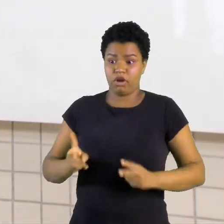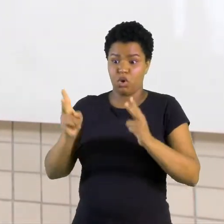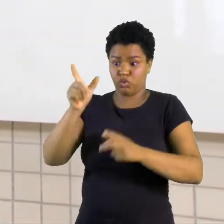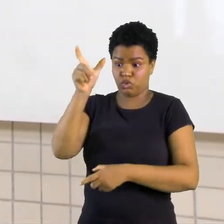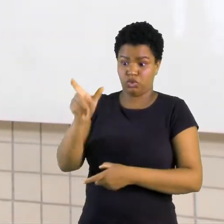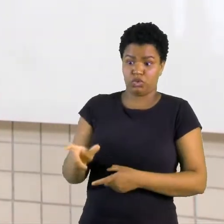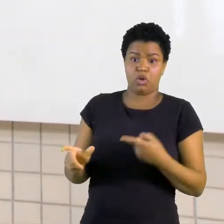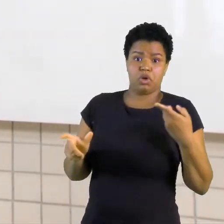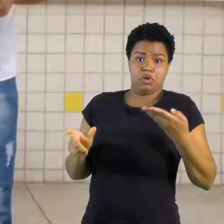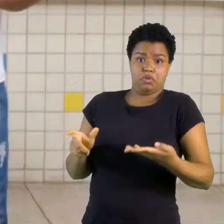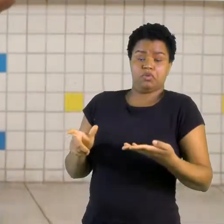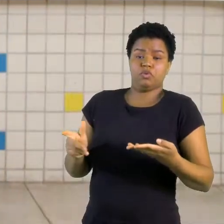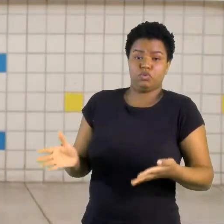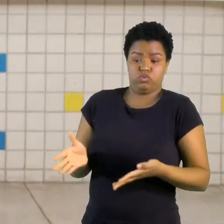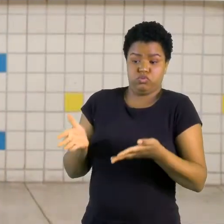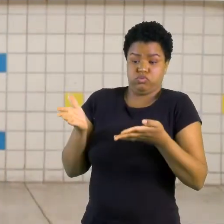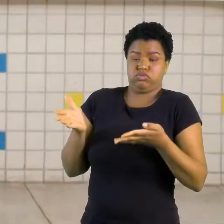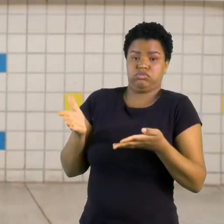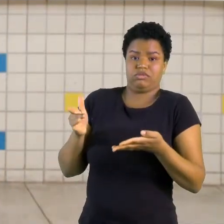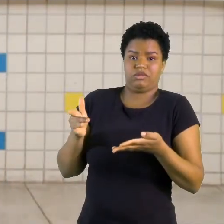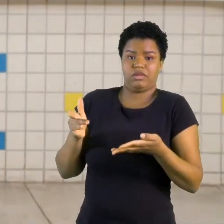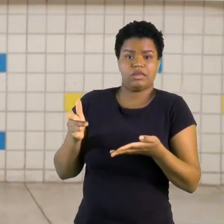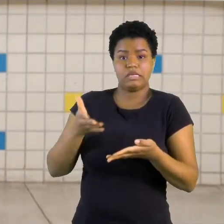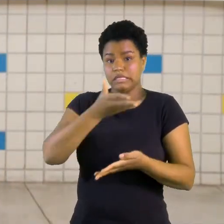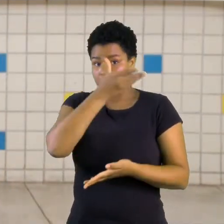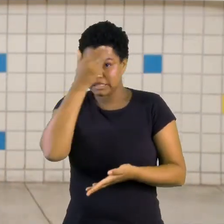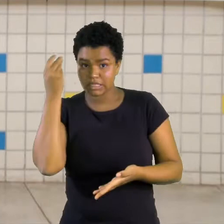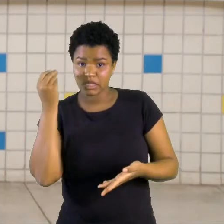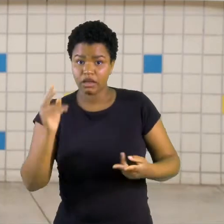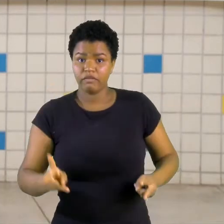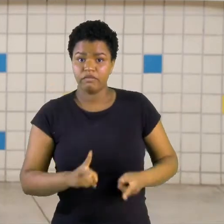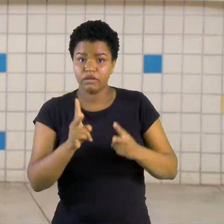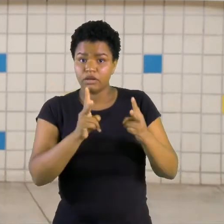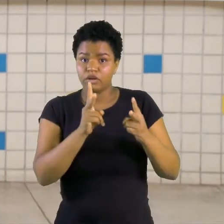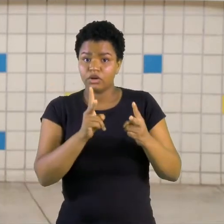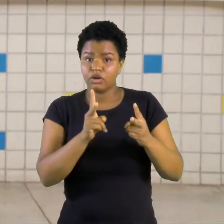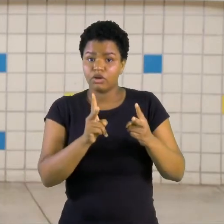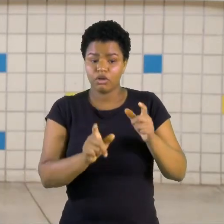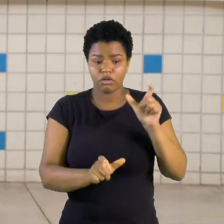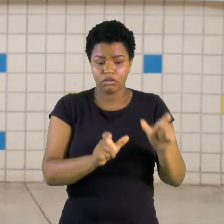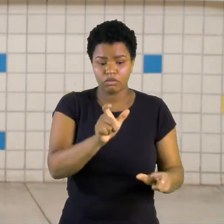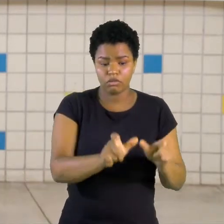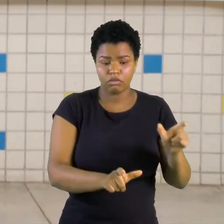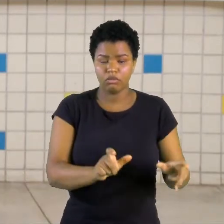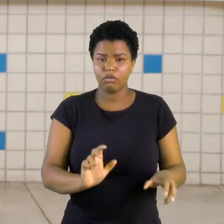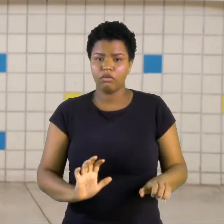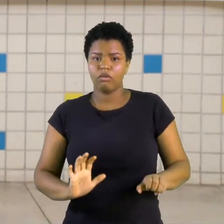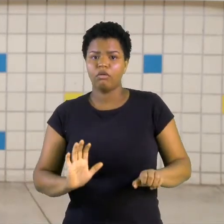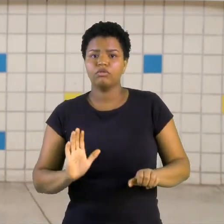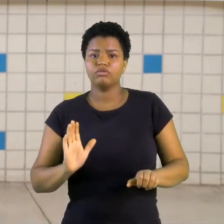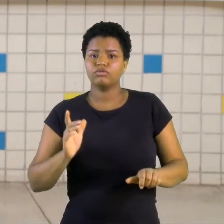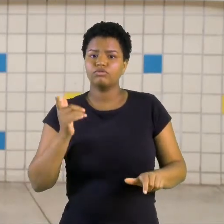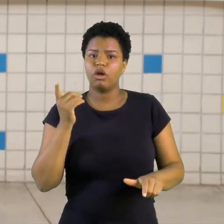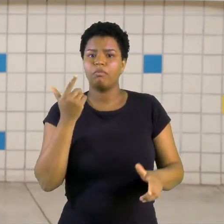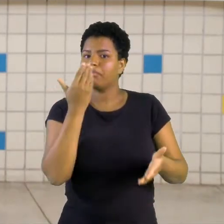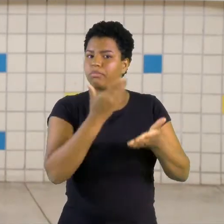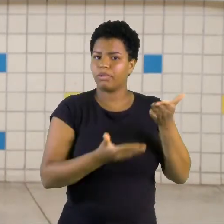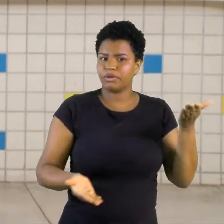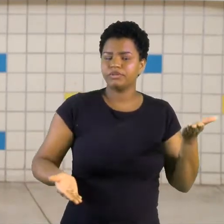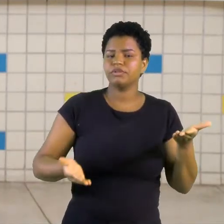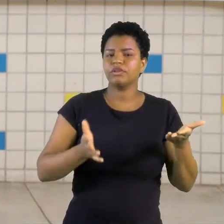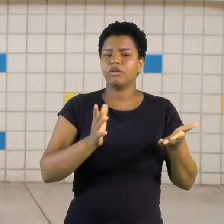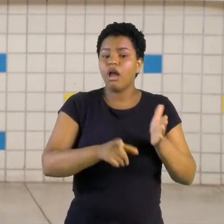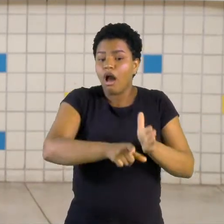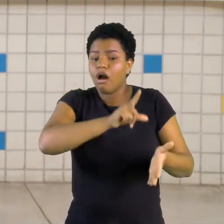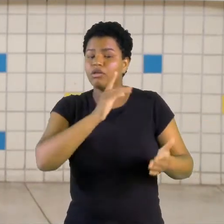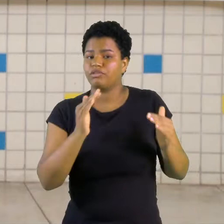do conquistador e deixar de valorizar a figura dos conquistados, ou seja, dos povos que já residiam ali, né, dos povos